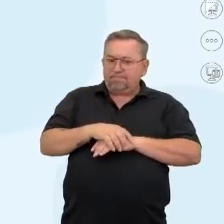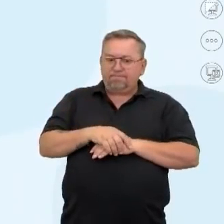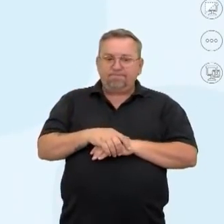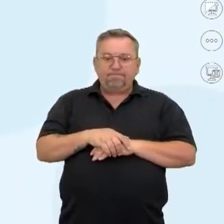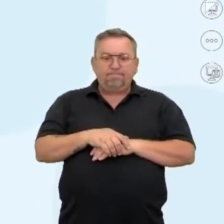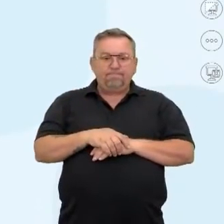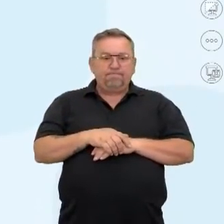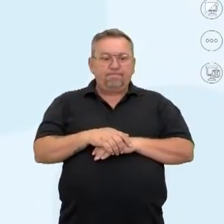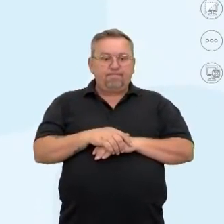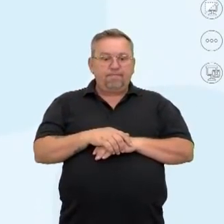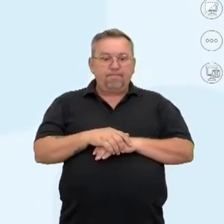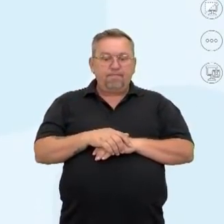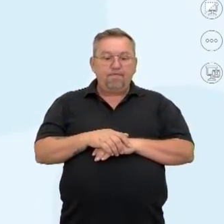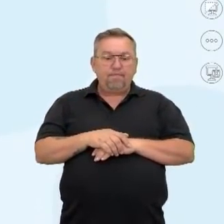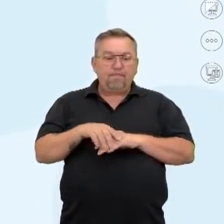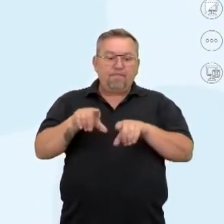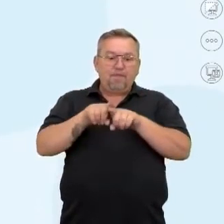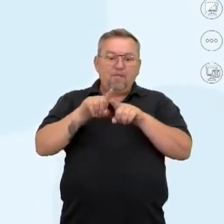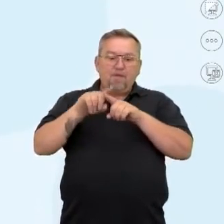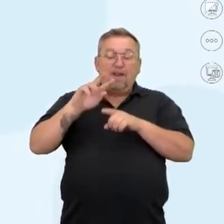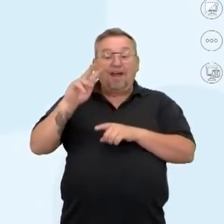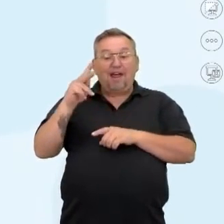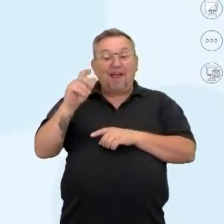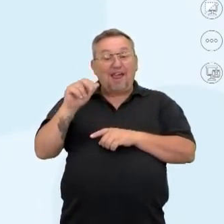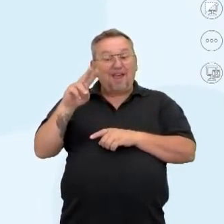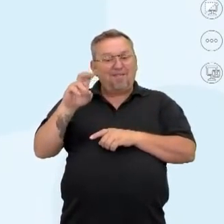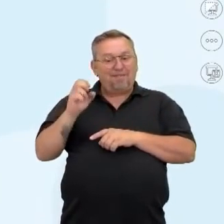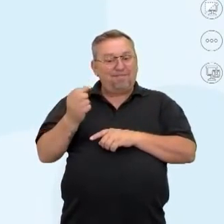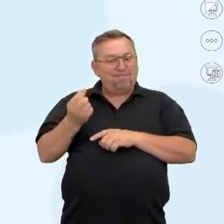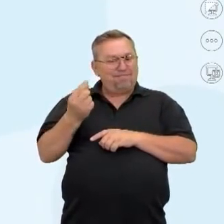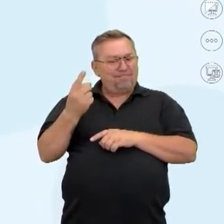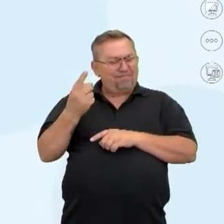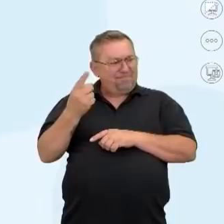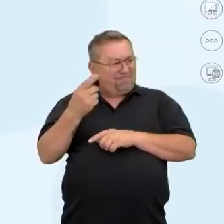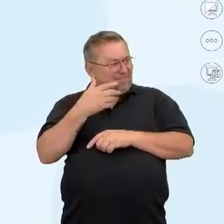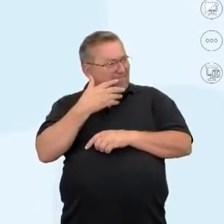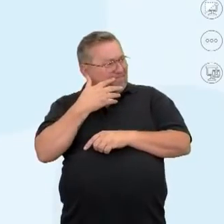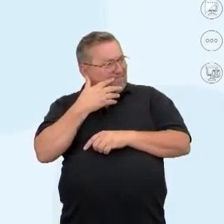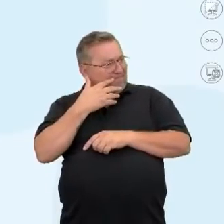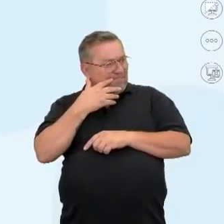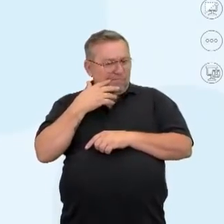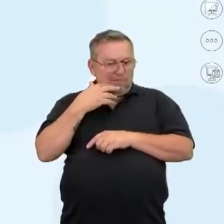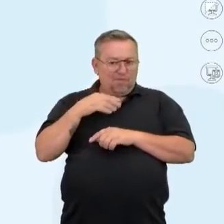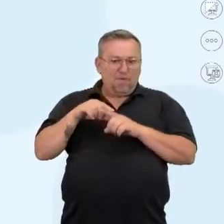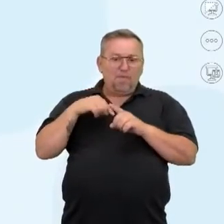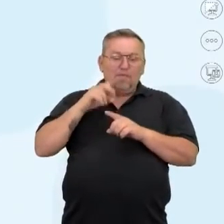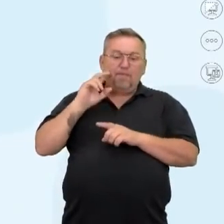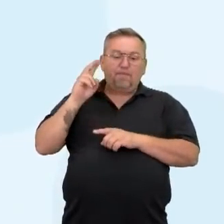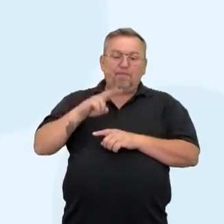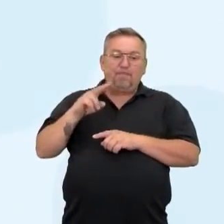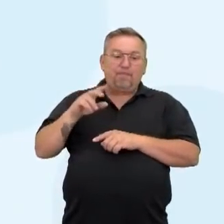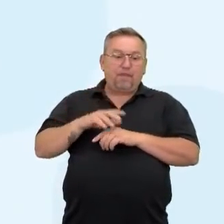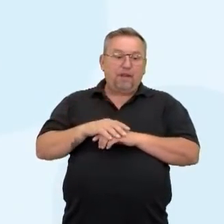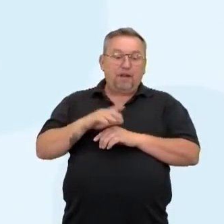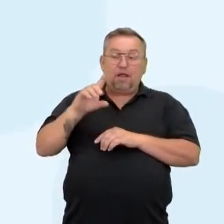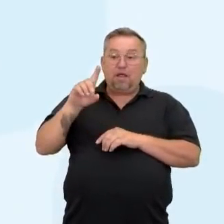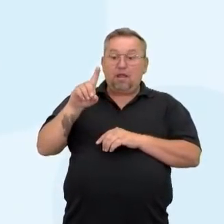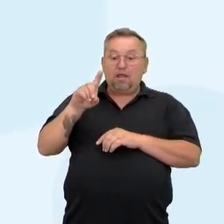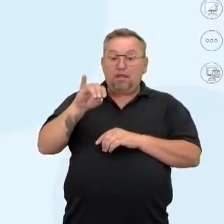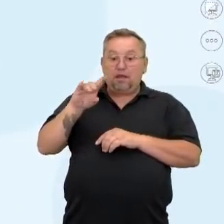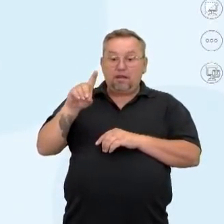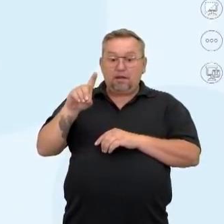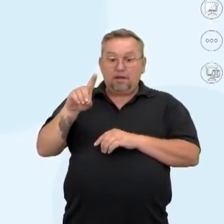Se eles falarem yes, they had, vai estar estranho, vai ficar esquisito. A pessoa vai te entender, mas não é isso que a gente fala. Então, se a pessoa perguntou com did, geralmente